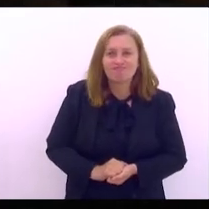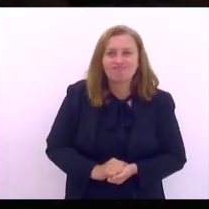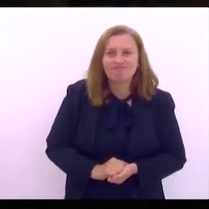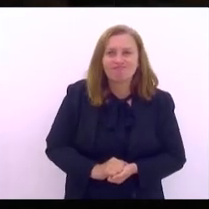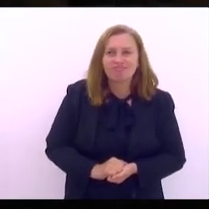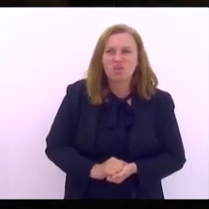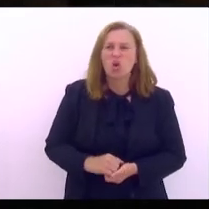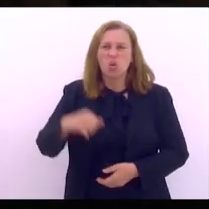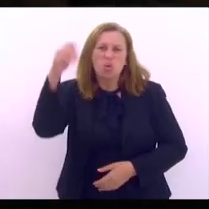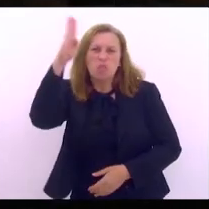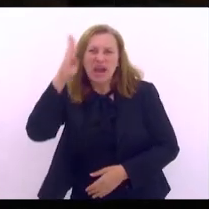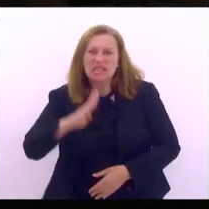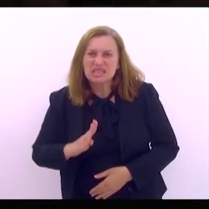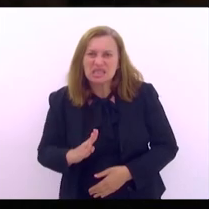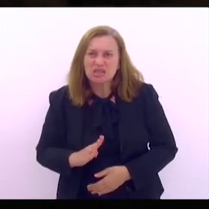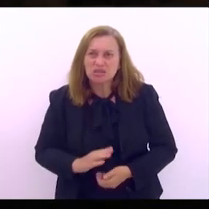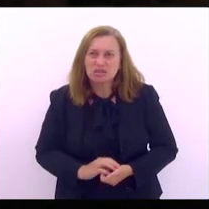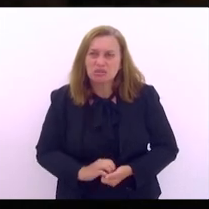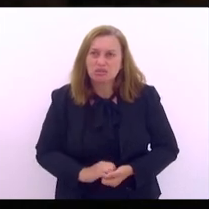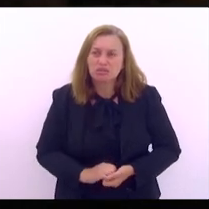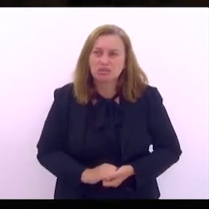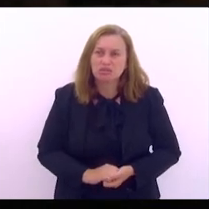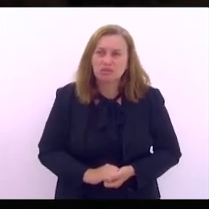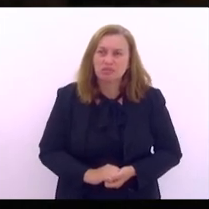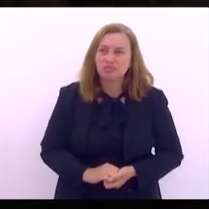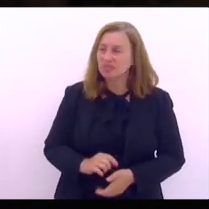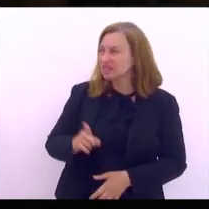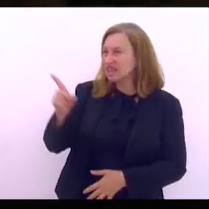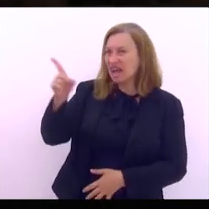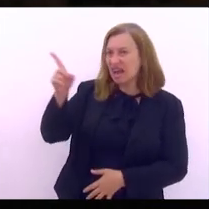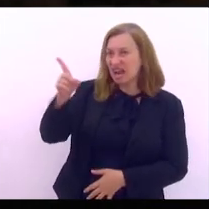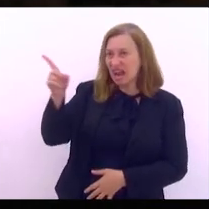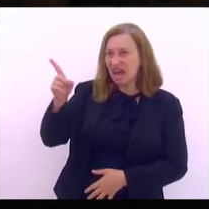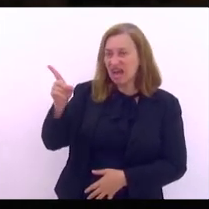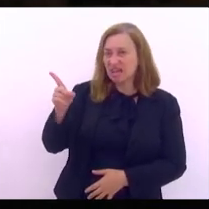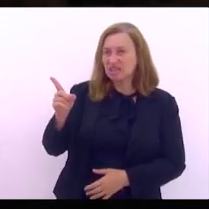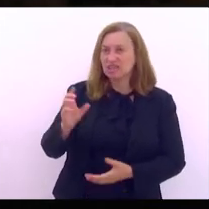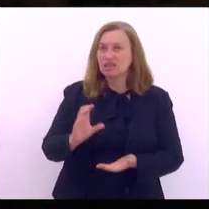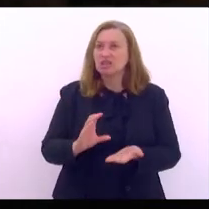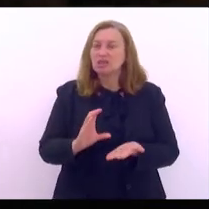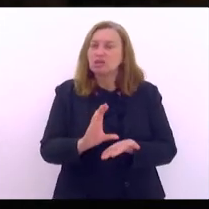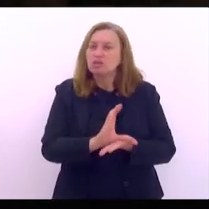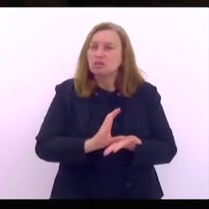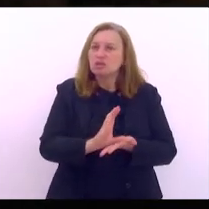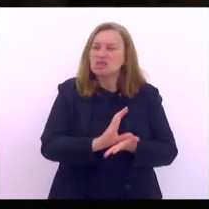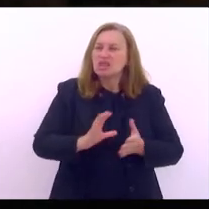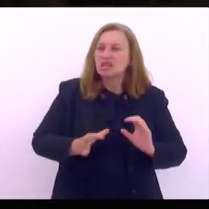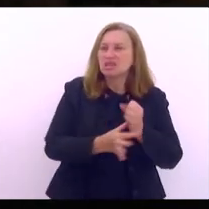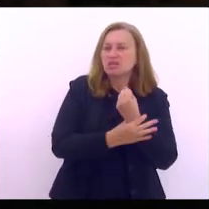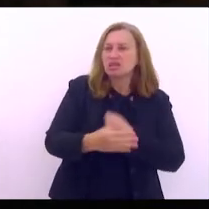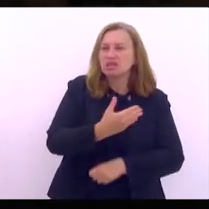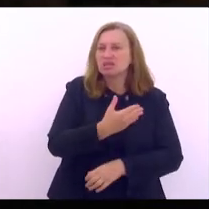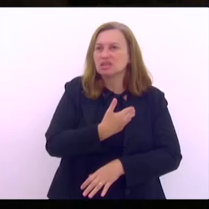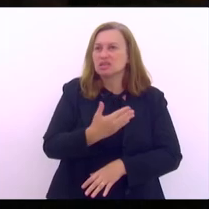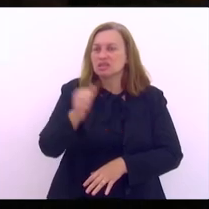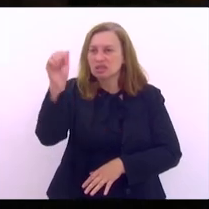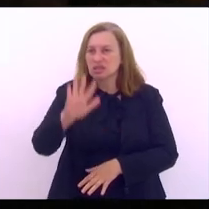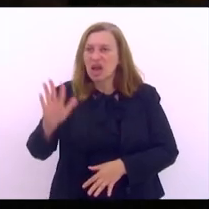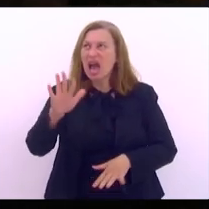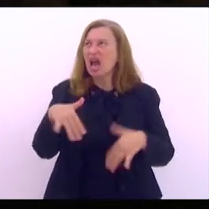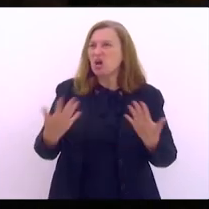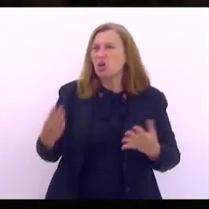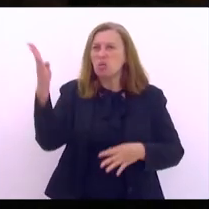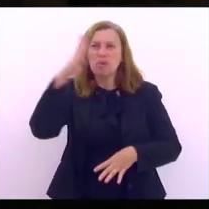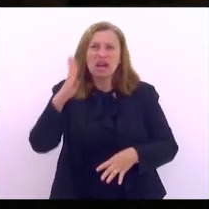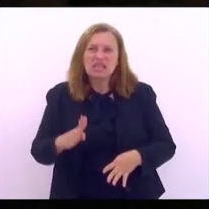E o Brasil, que está lá no Conselho de Segurança Nacional, e, aliás, o Brasil está rotativo no